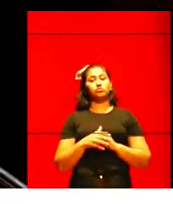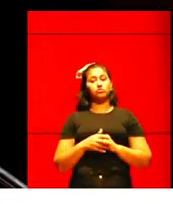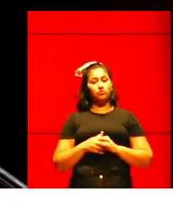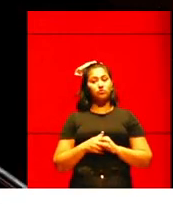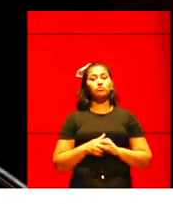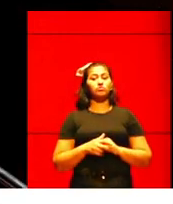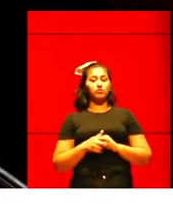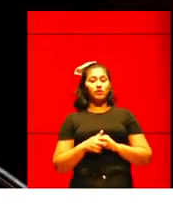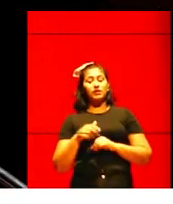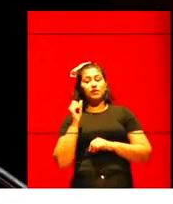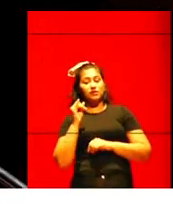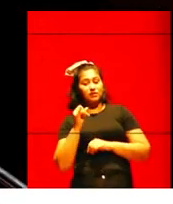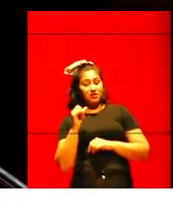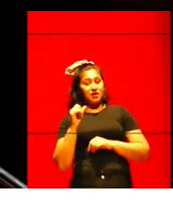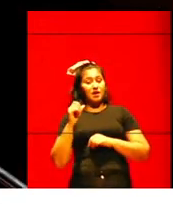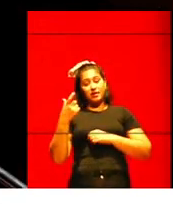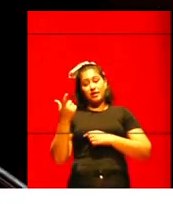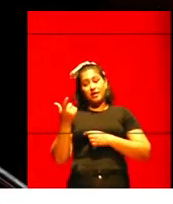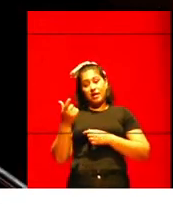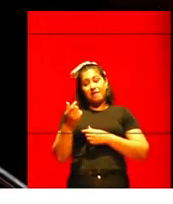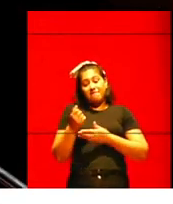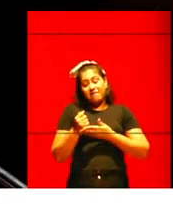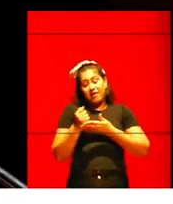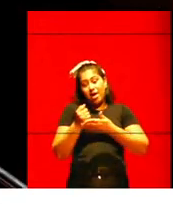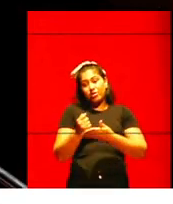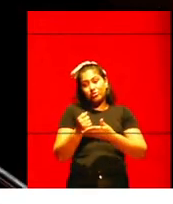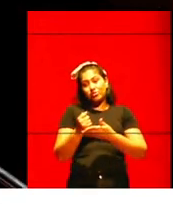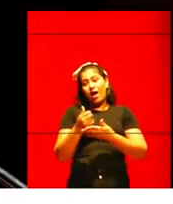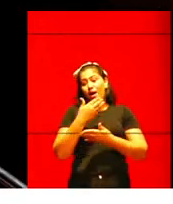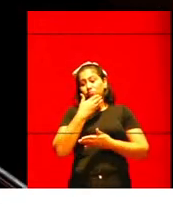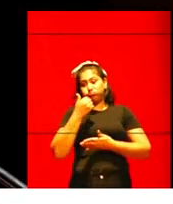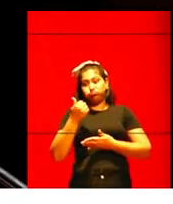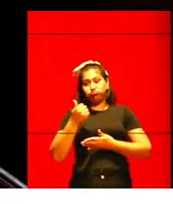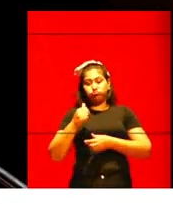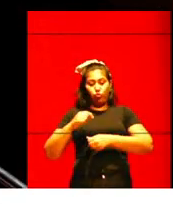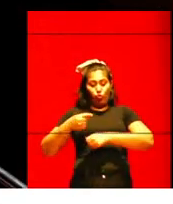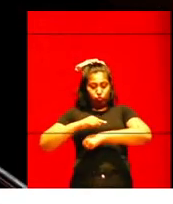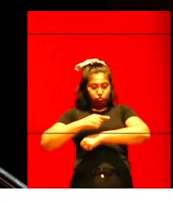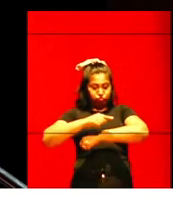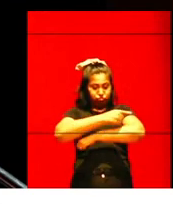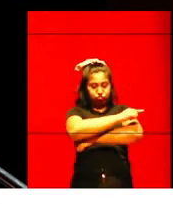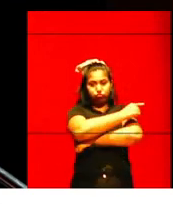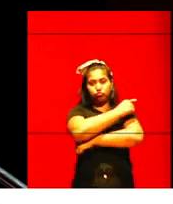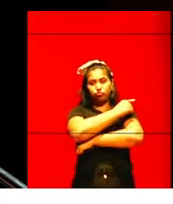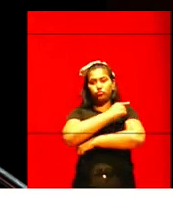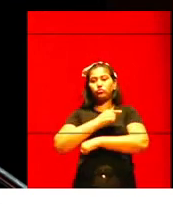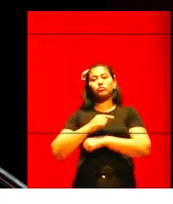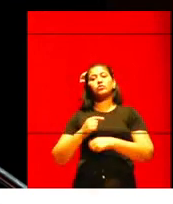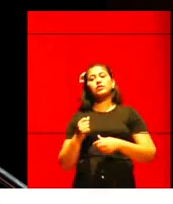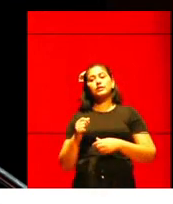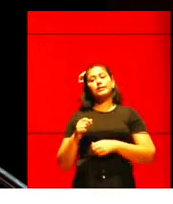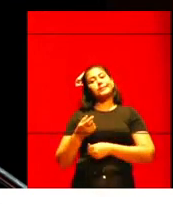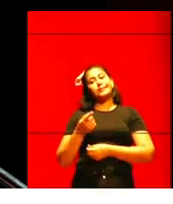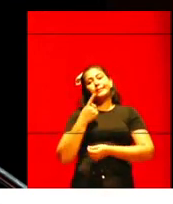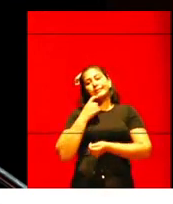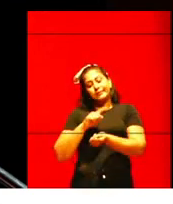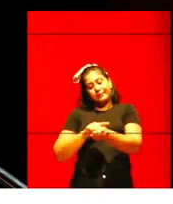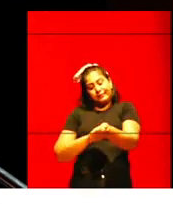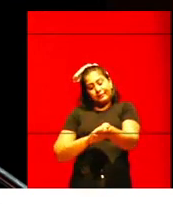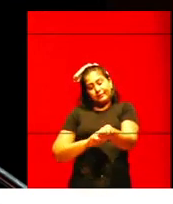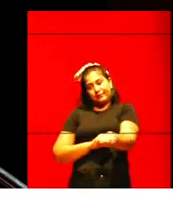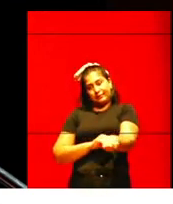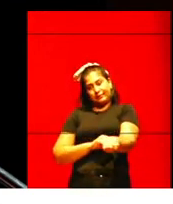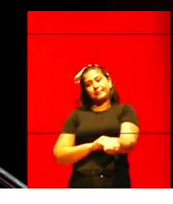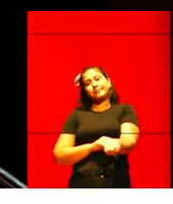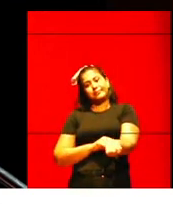tem densidade um pouco maior, ela vai ajudar a tirar de circulação o colesterol presente na minha corrente sanguínea,